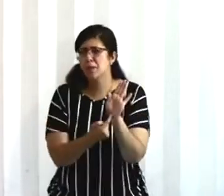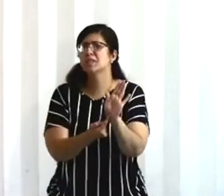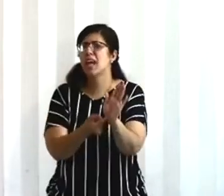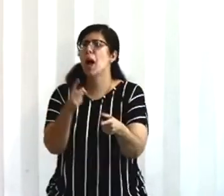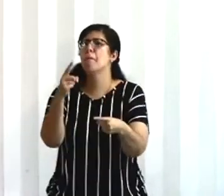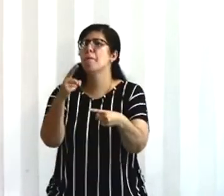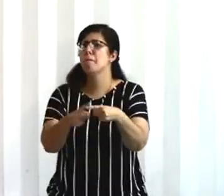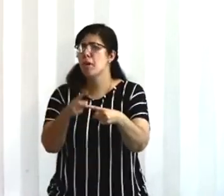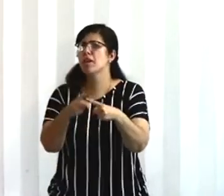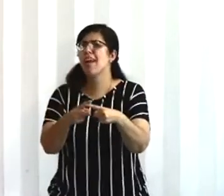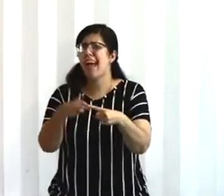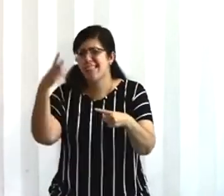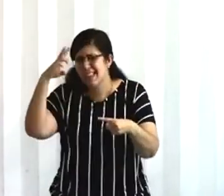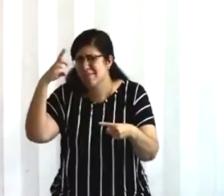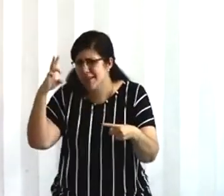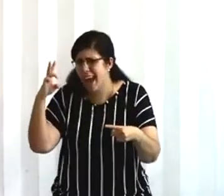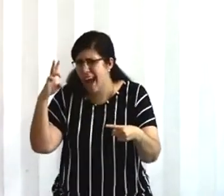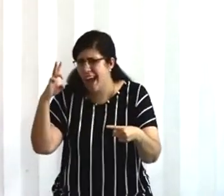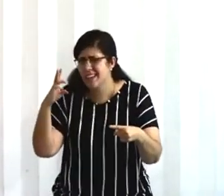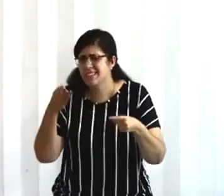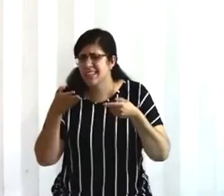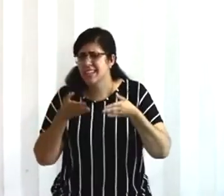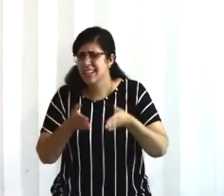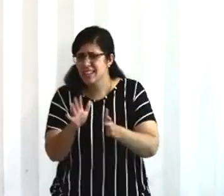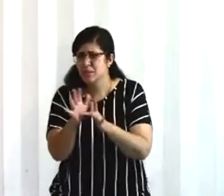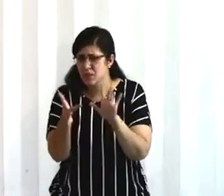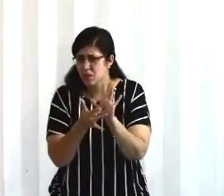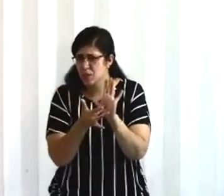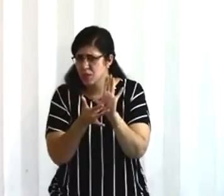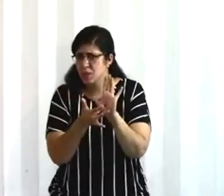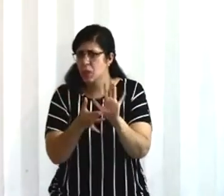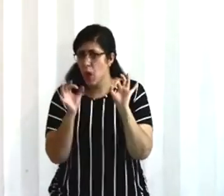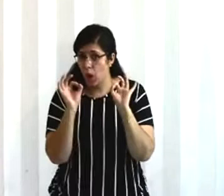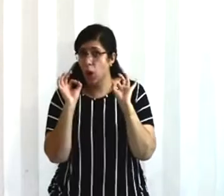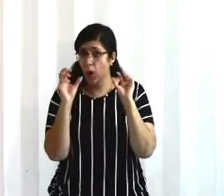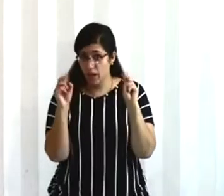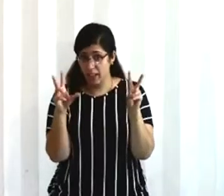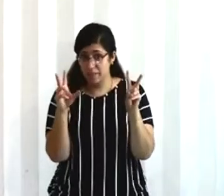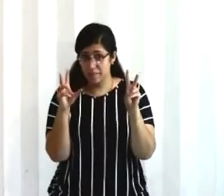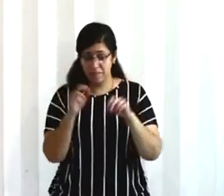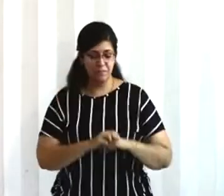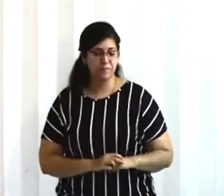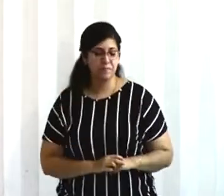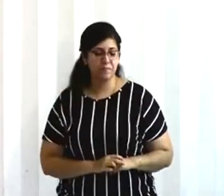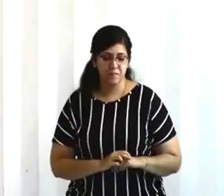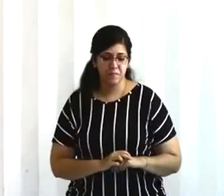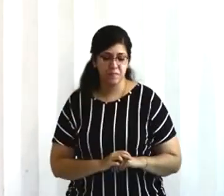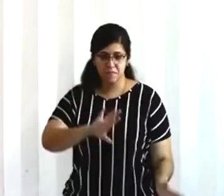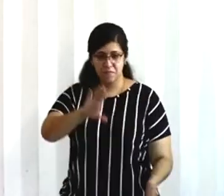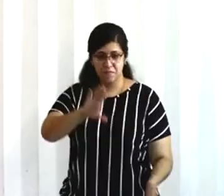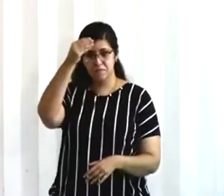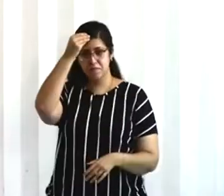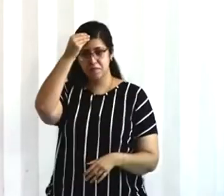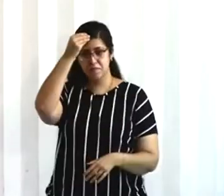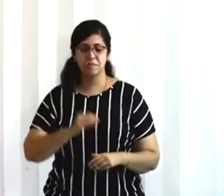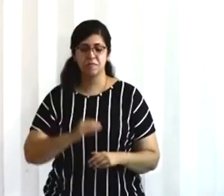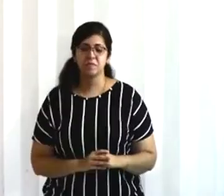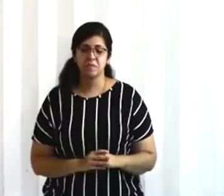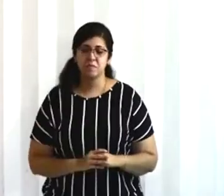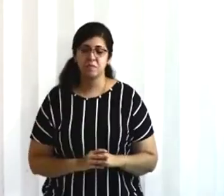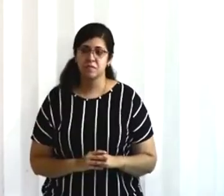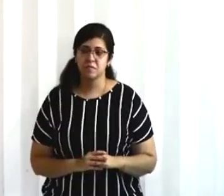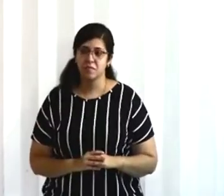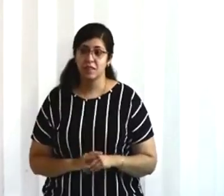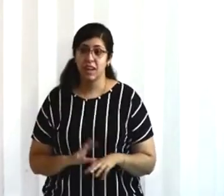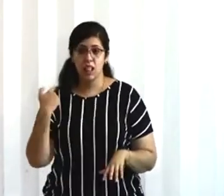porquê de lembrar dessa cena tão significante para nós. Nós vamos falar sobre o reino da luz hoje. Então é